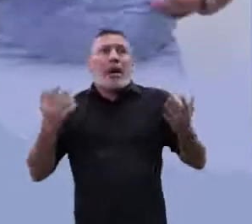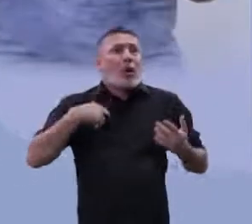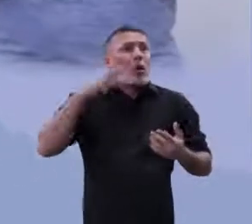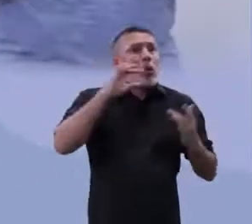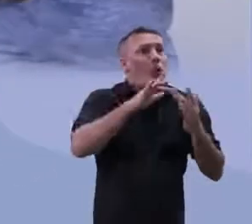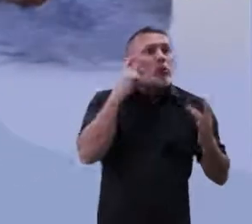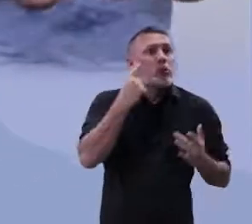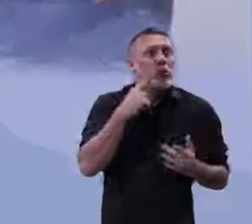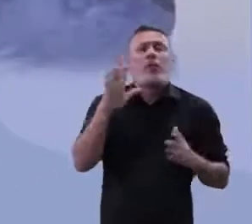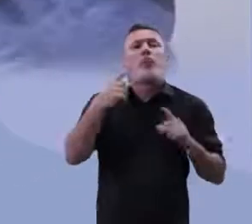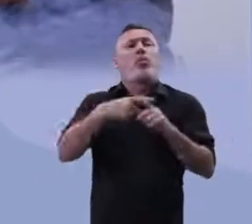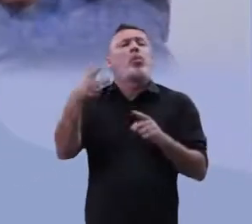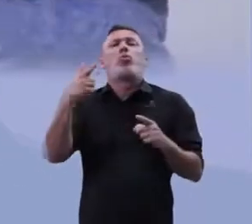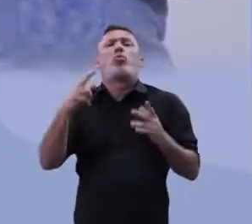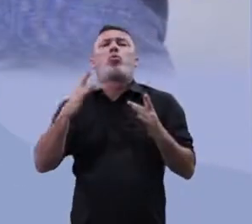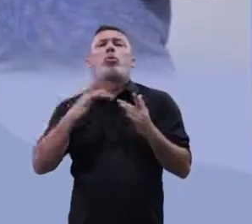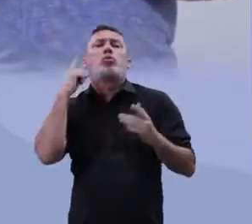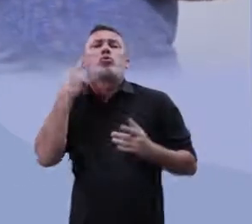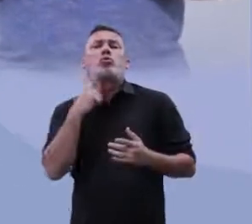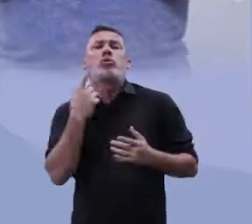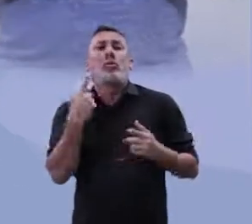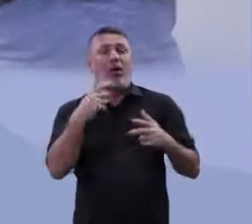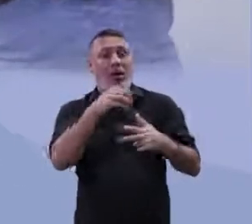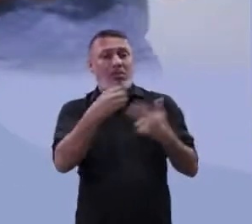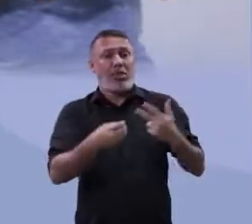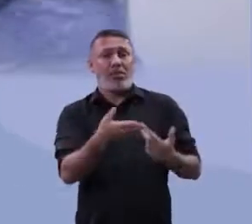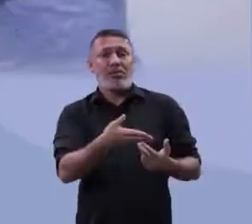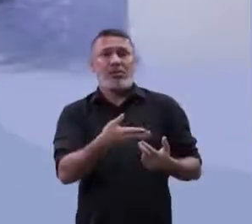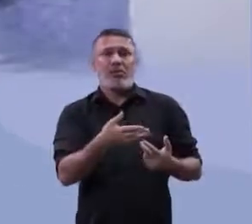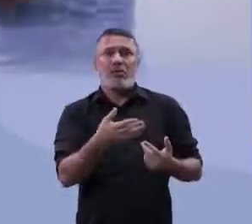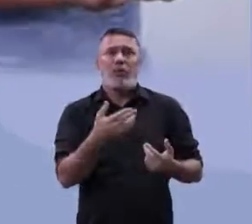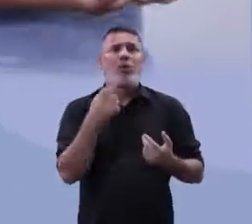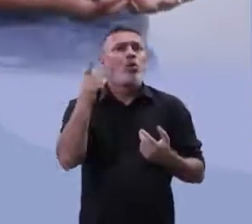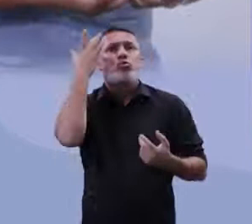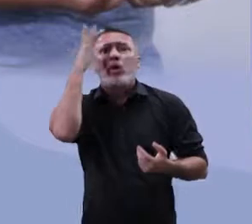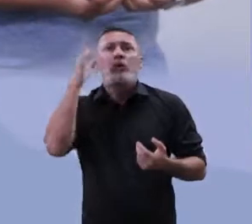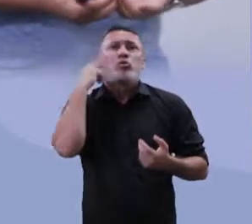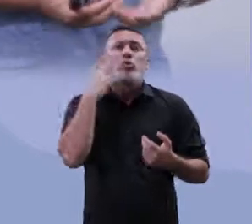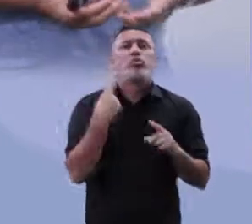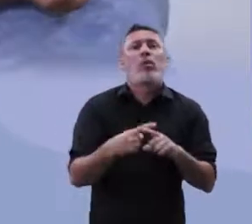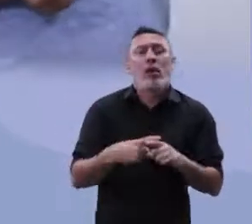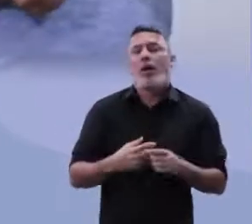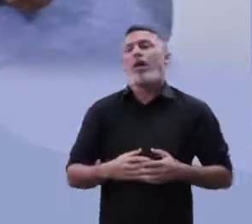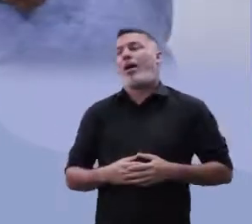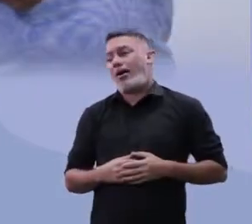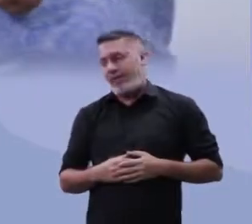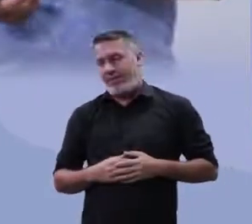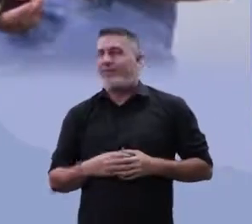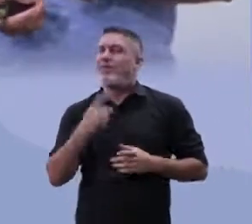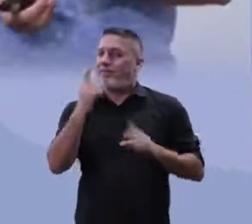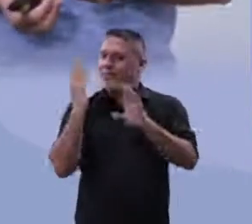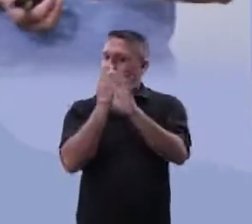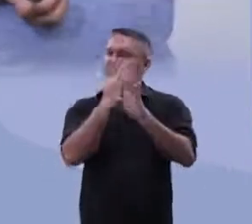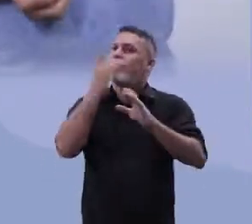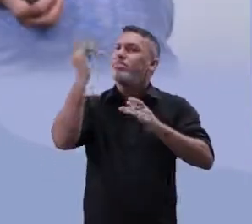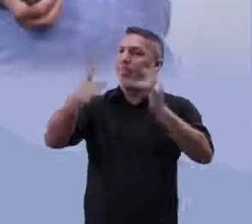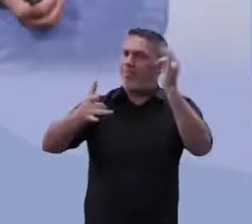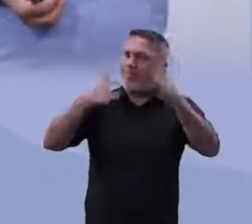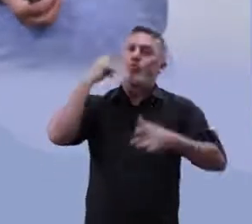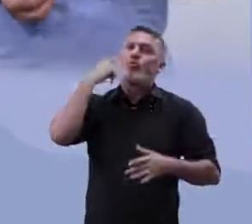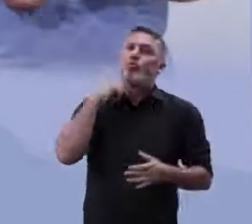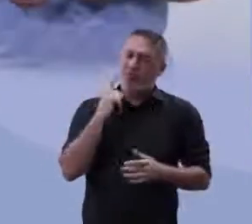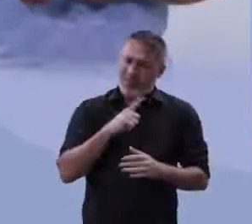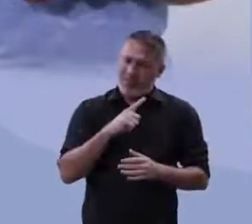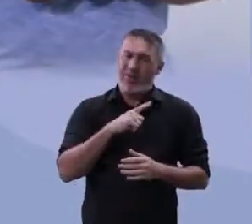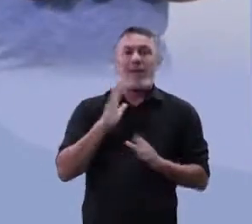surpresa, mas eu nunca tive contato. Por que você não teve contato? Por que você não sabe sobre? É uma realidade,